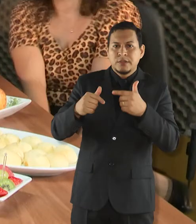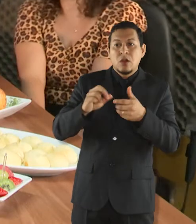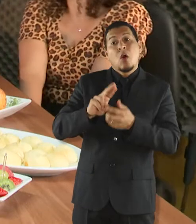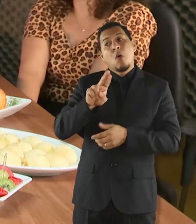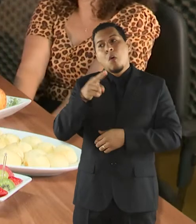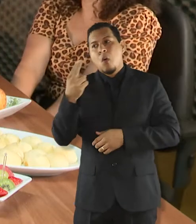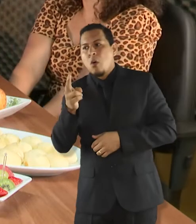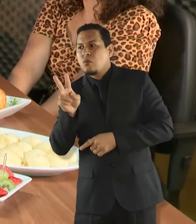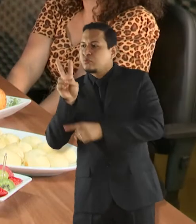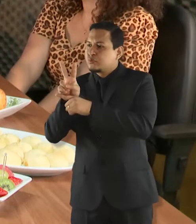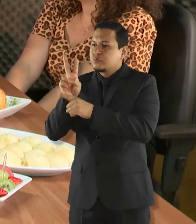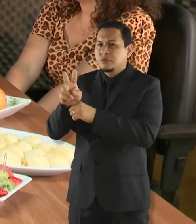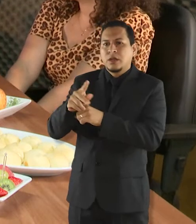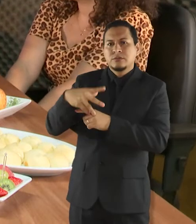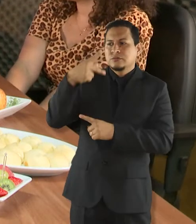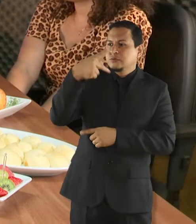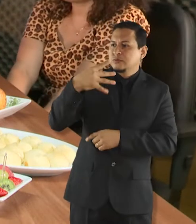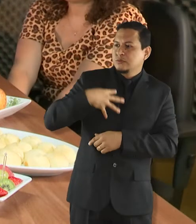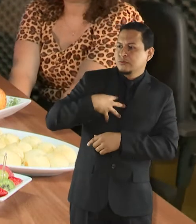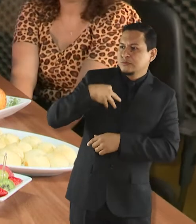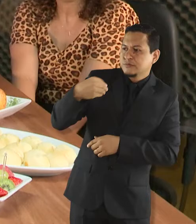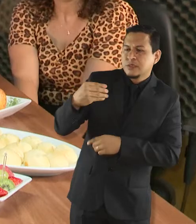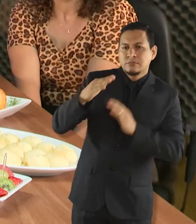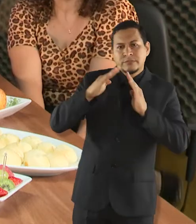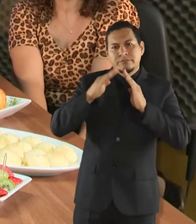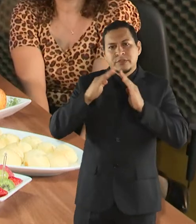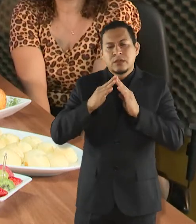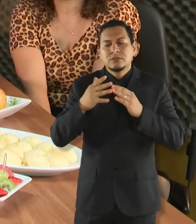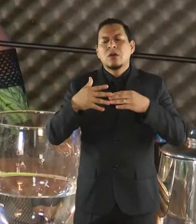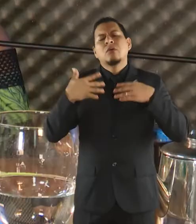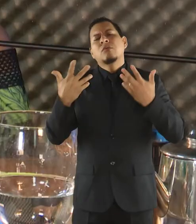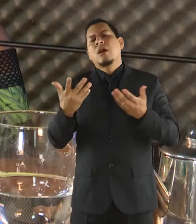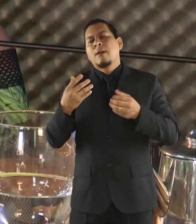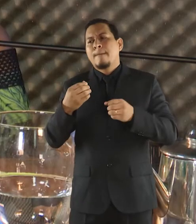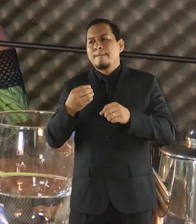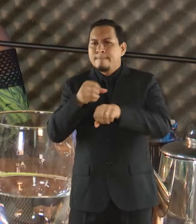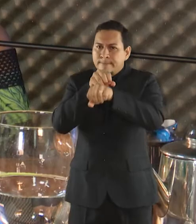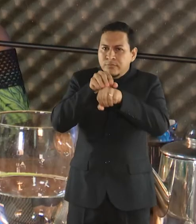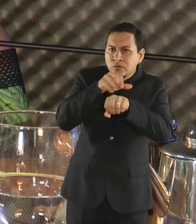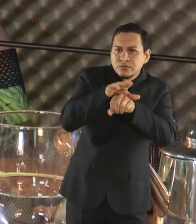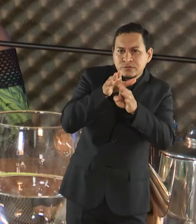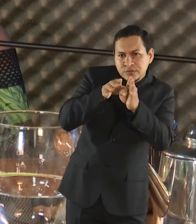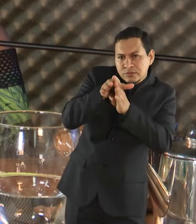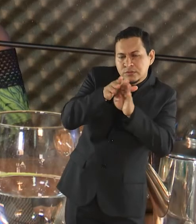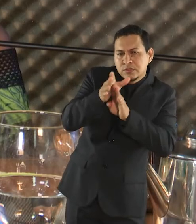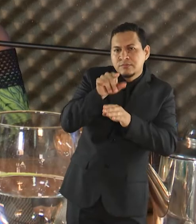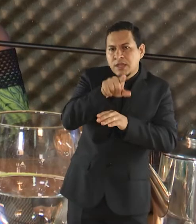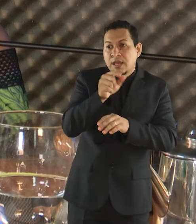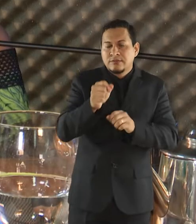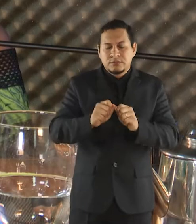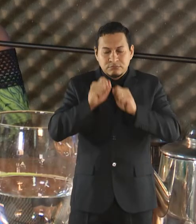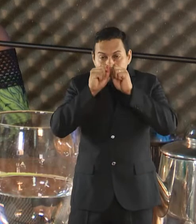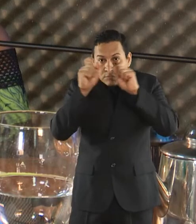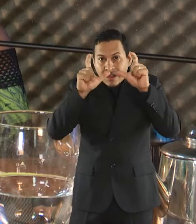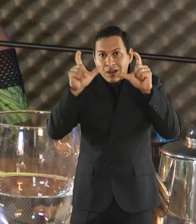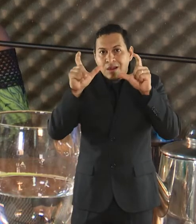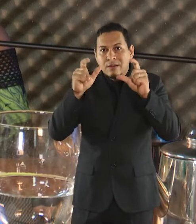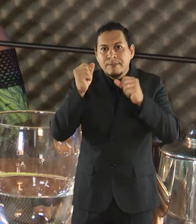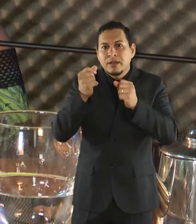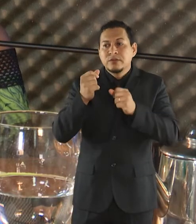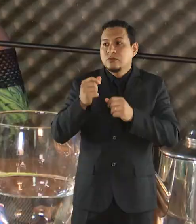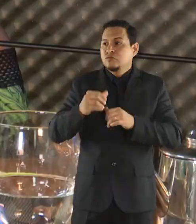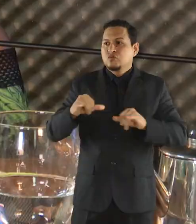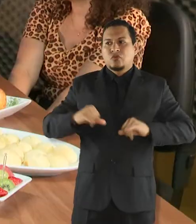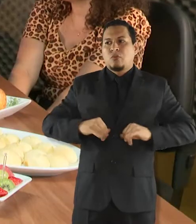trabalhando ou tomando conta dos seus filhos em casa? Que mensagem você daria para elas hoje, para elas ficarem atentas, né, para